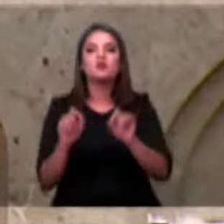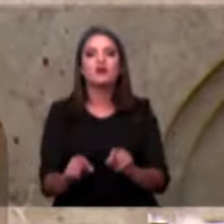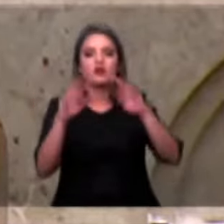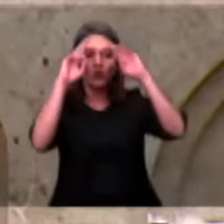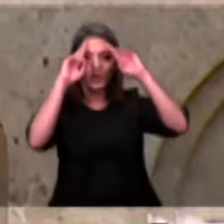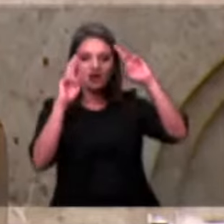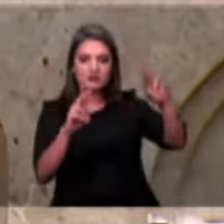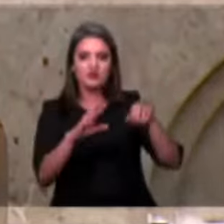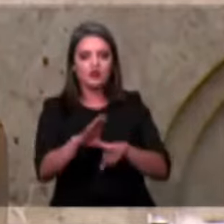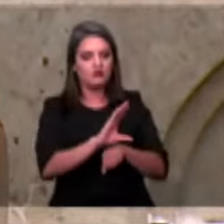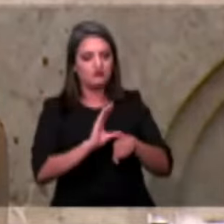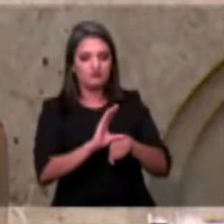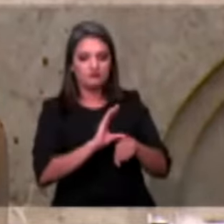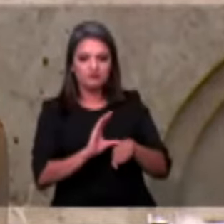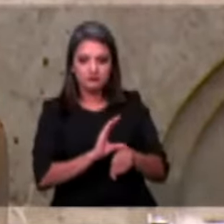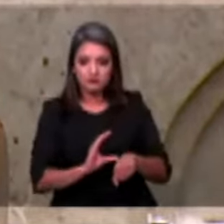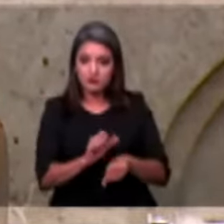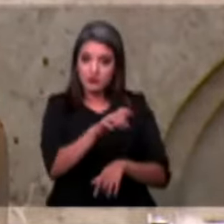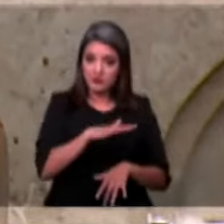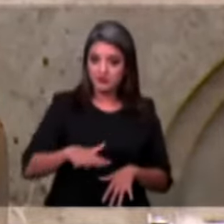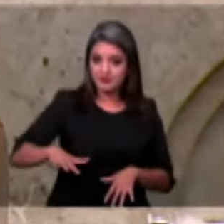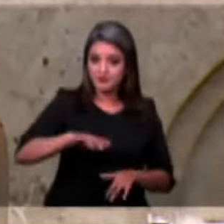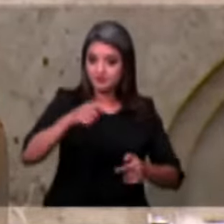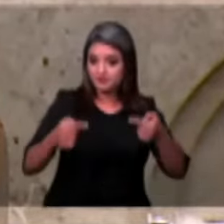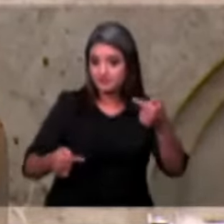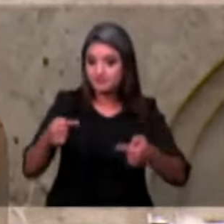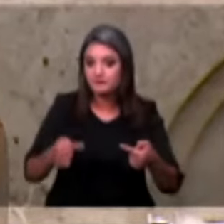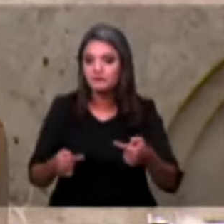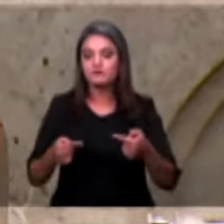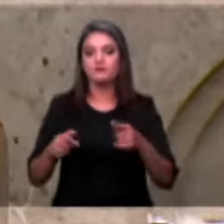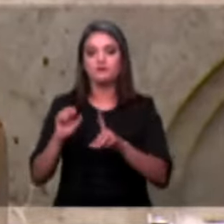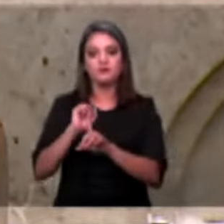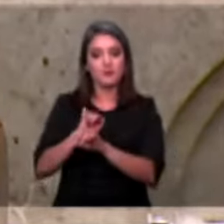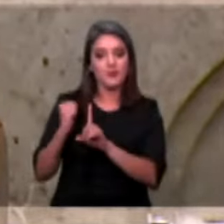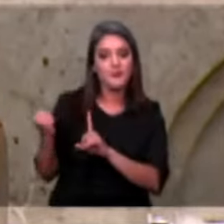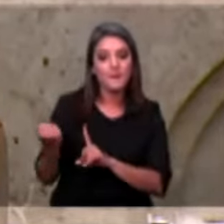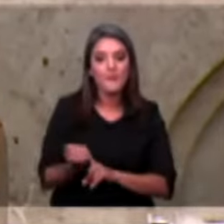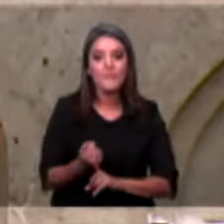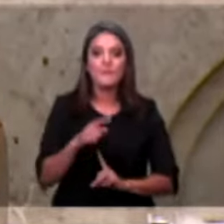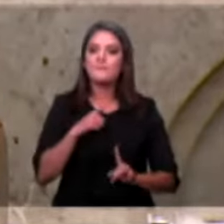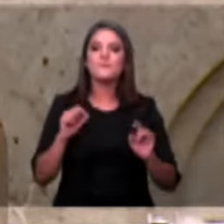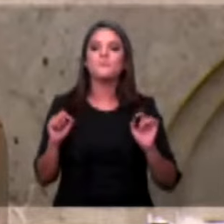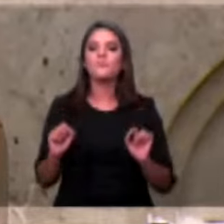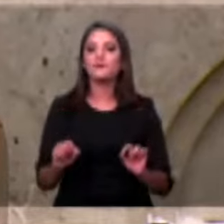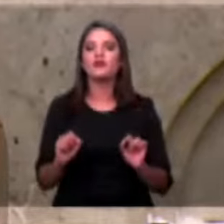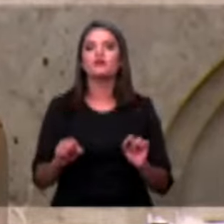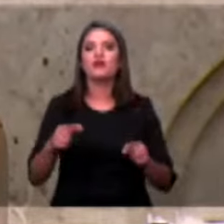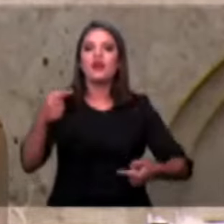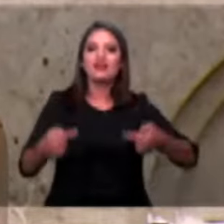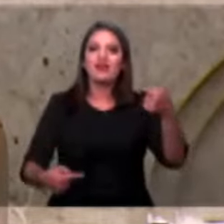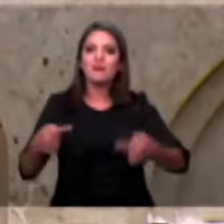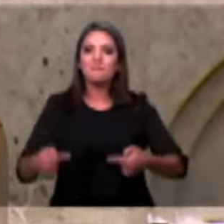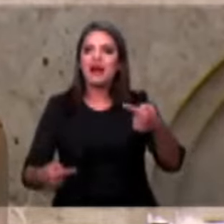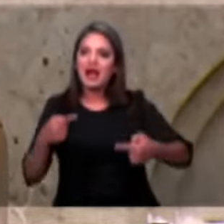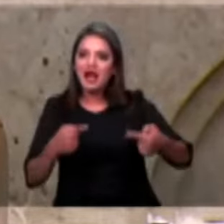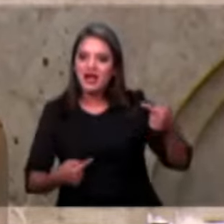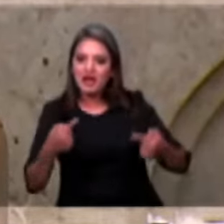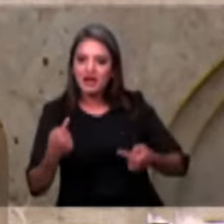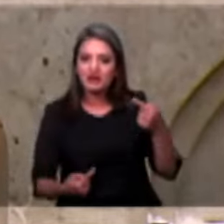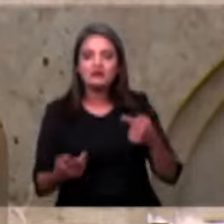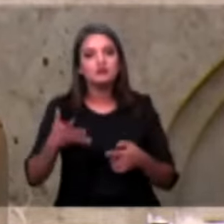destinados, nas arenas políticas e sociais, à promoção de amplo debate com vista